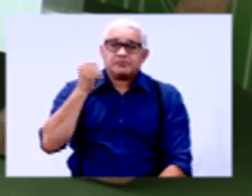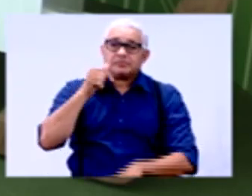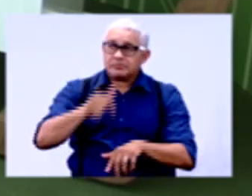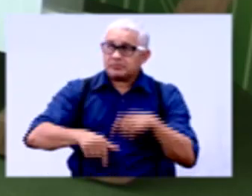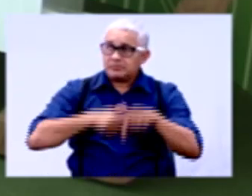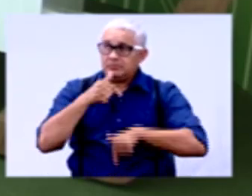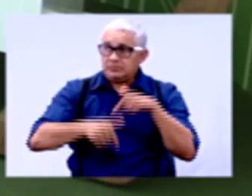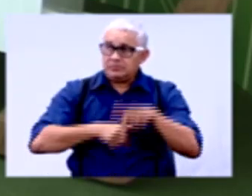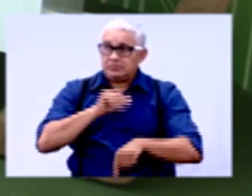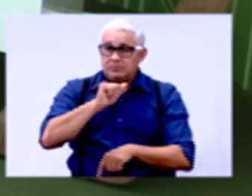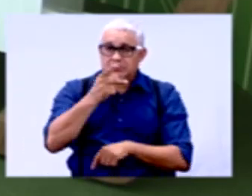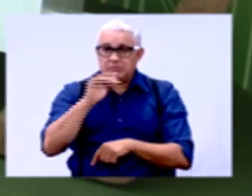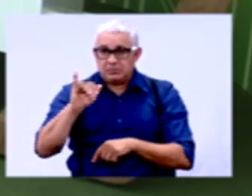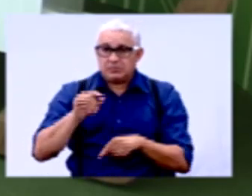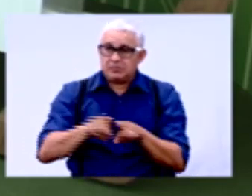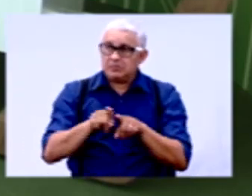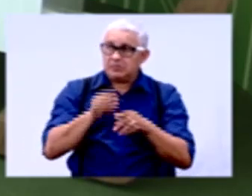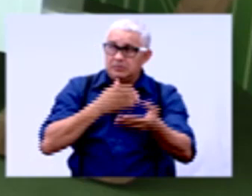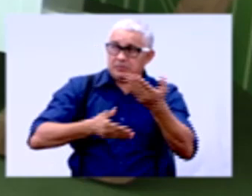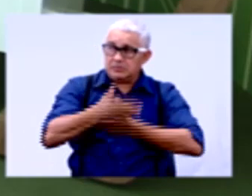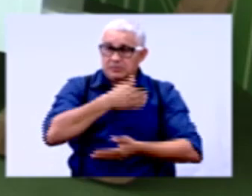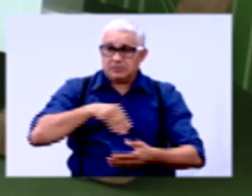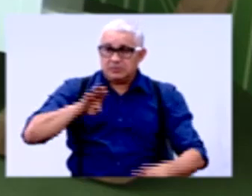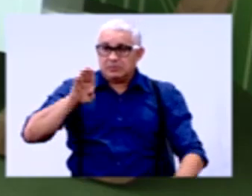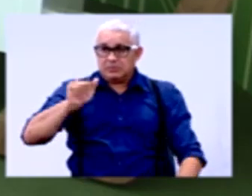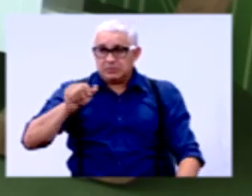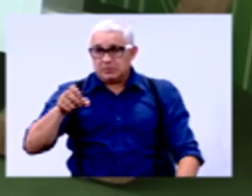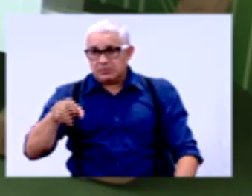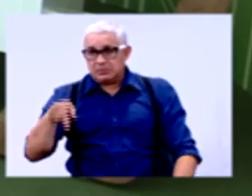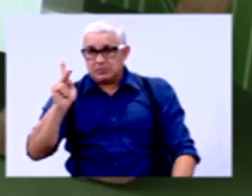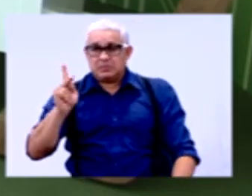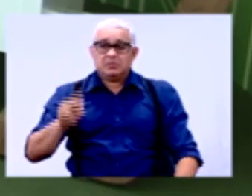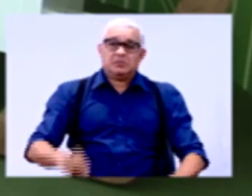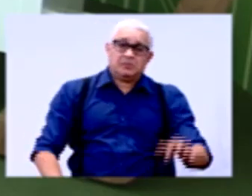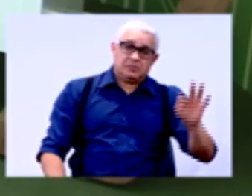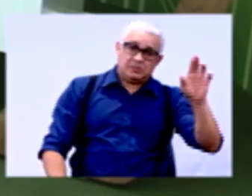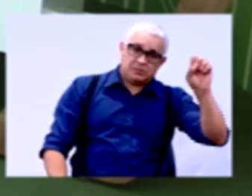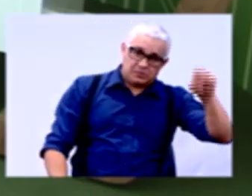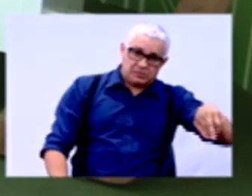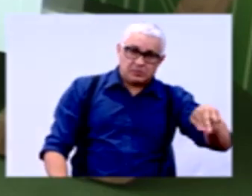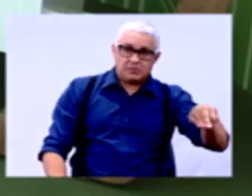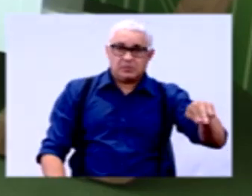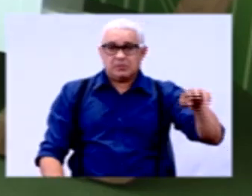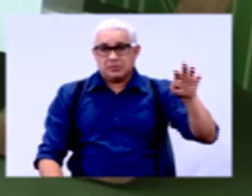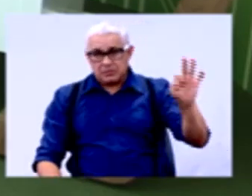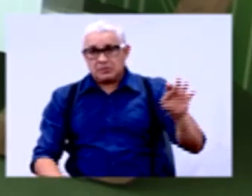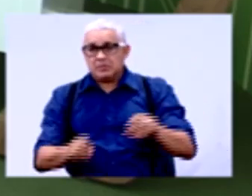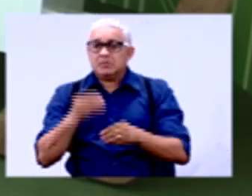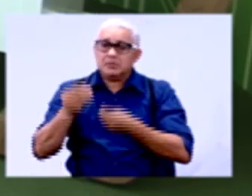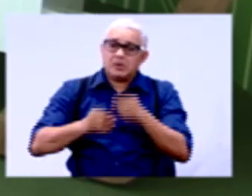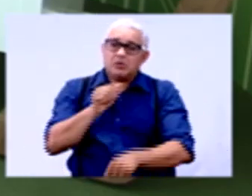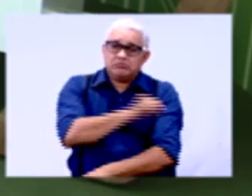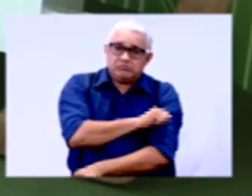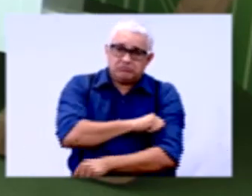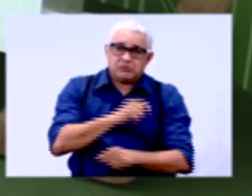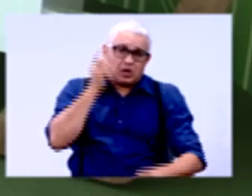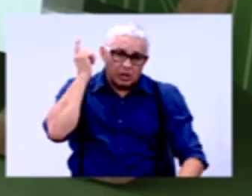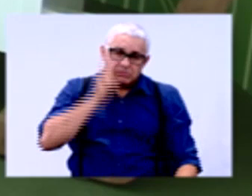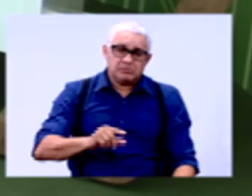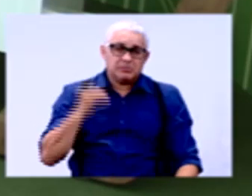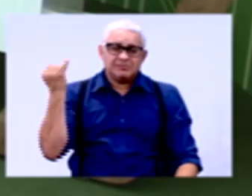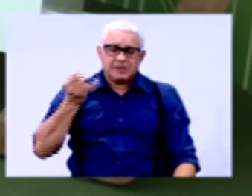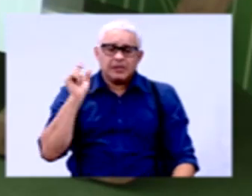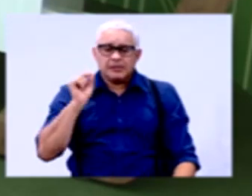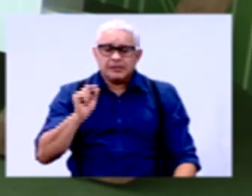com API, de se integrar back-end, front-end, né? Como é que o aluno pode se sair, qual a